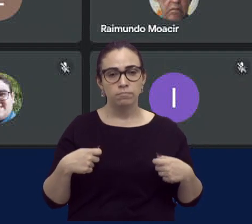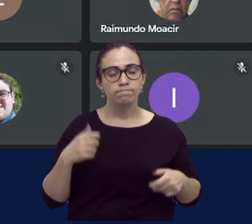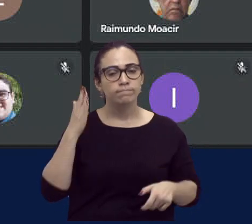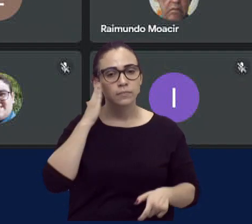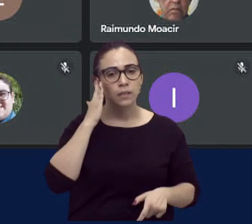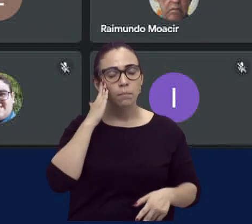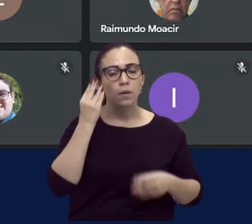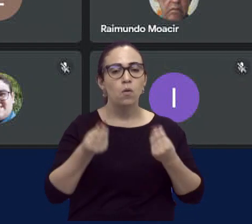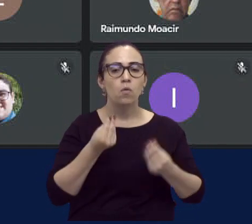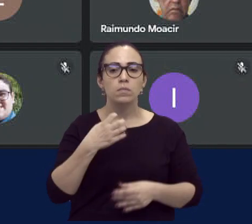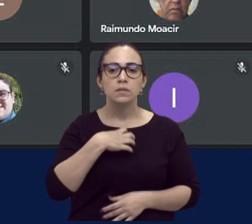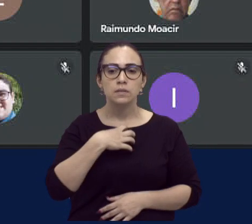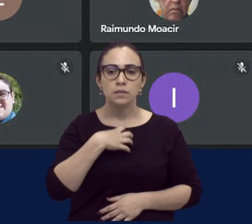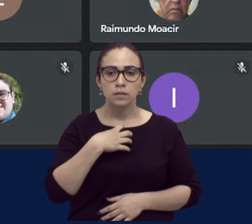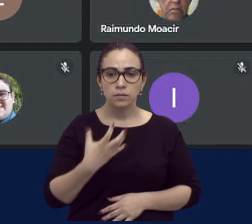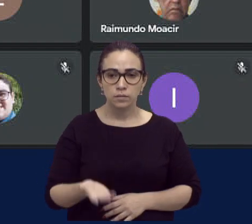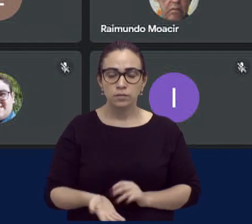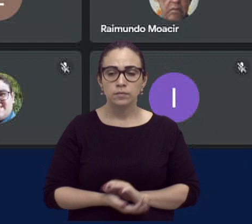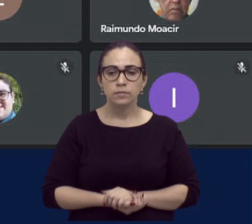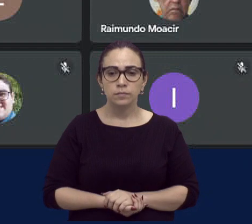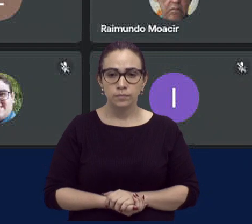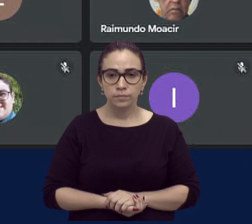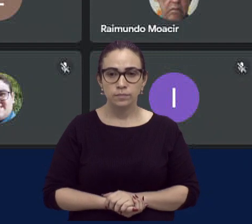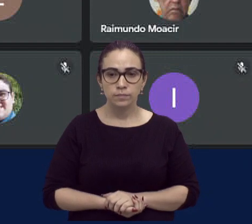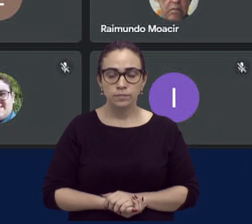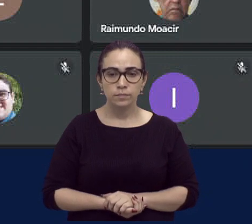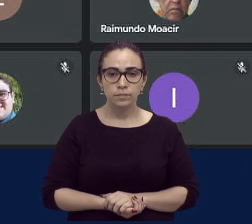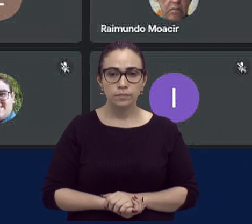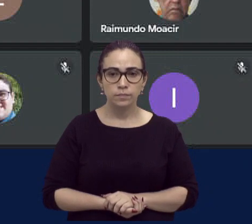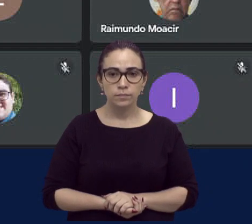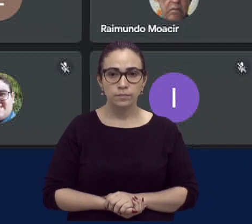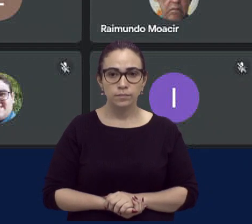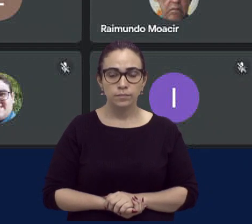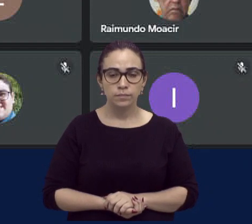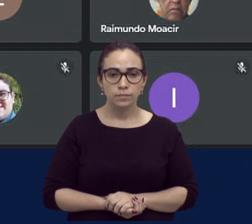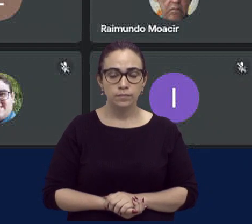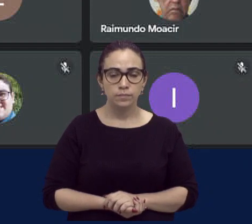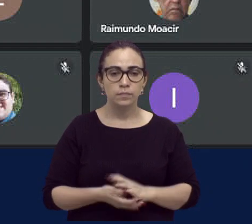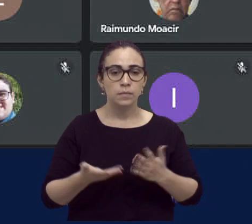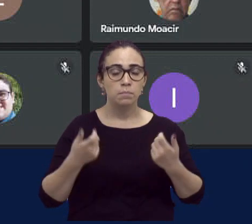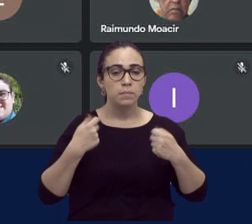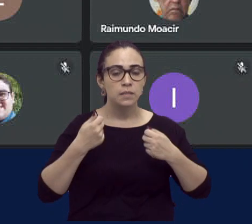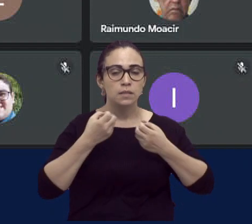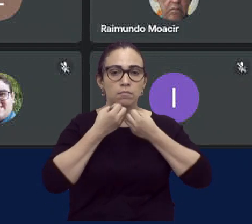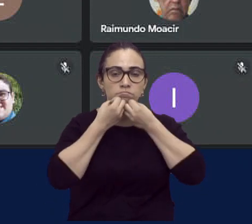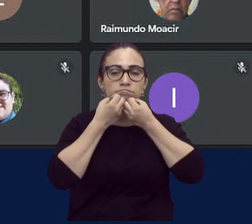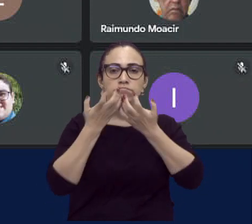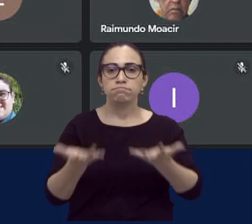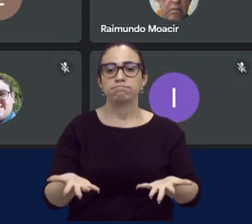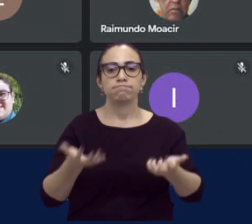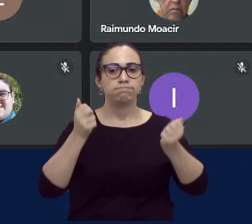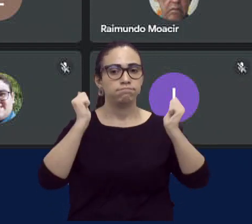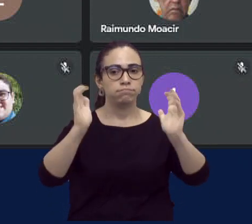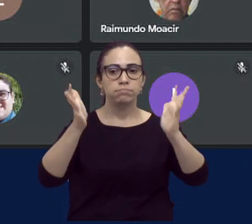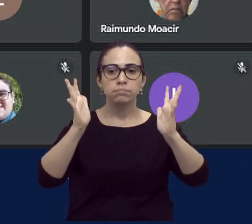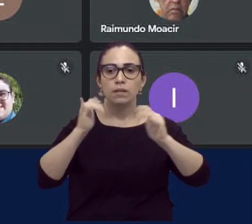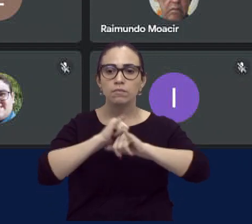gente está sentindo. E a gente realmente verbalizar de forma